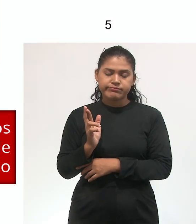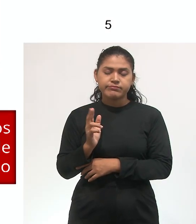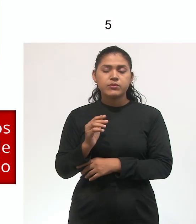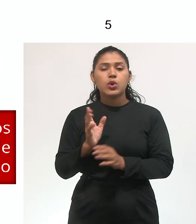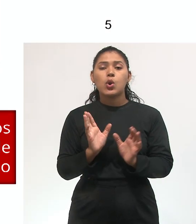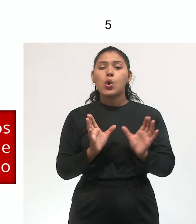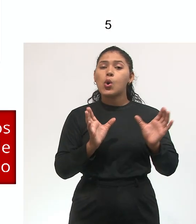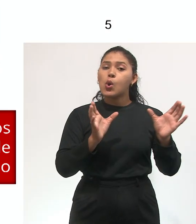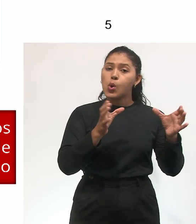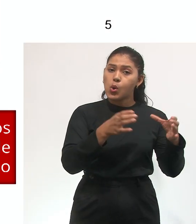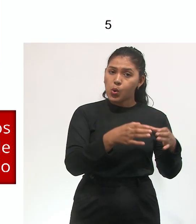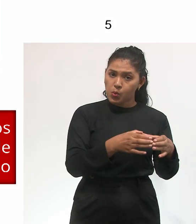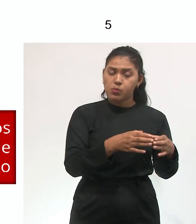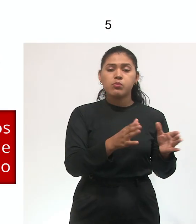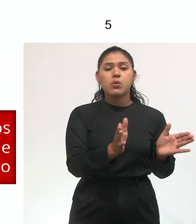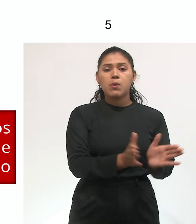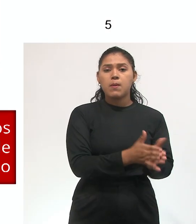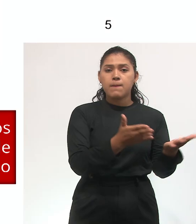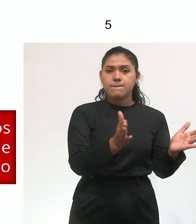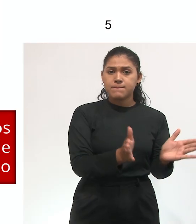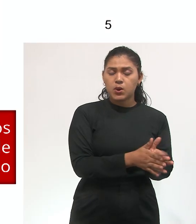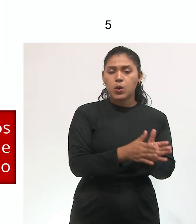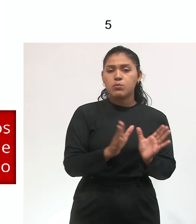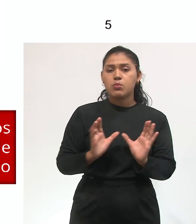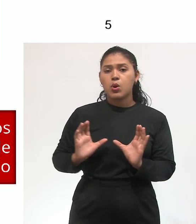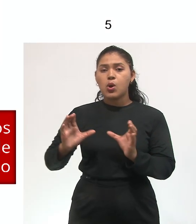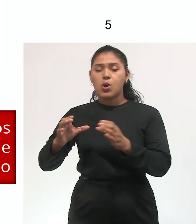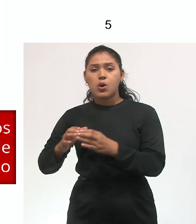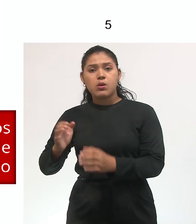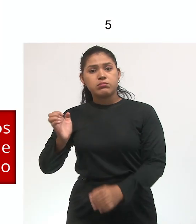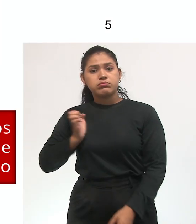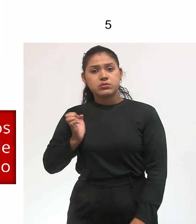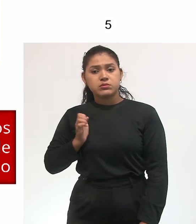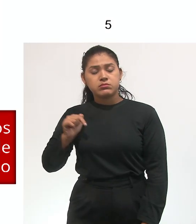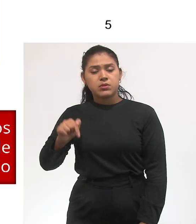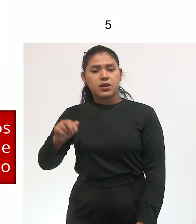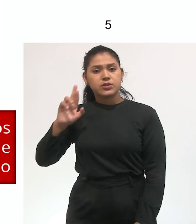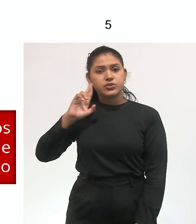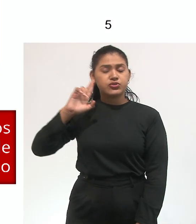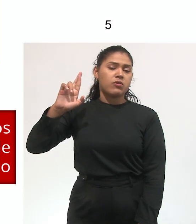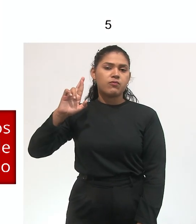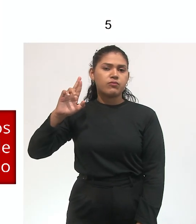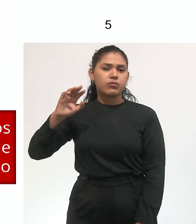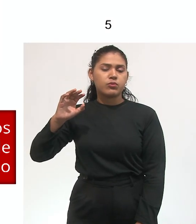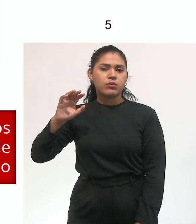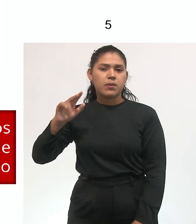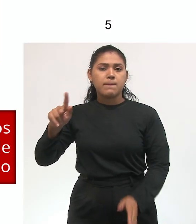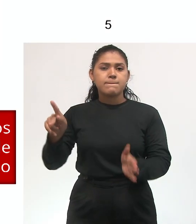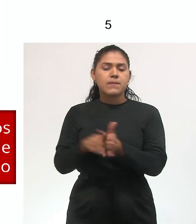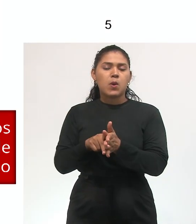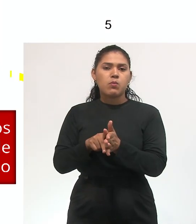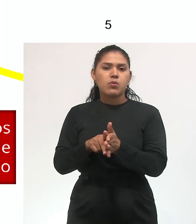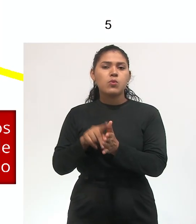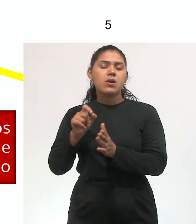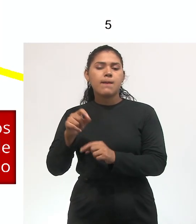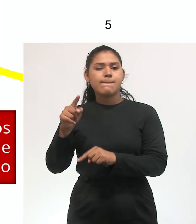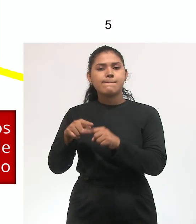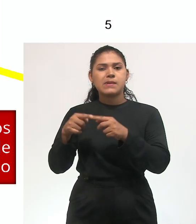quem detinha os meios de produção, né? Os donos dos meios de produção.